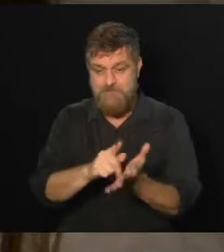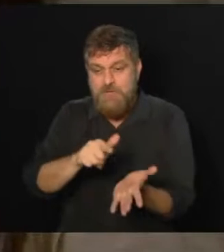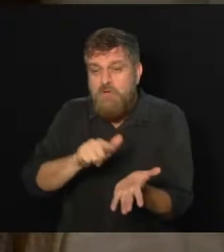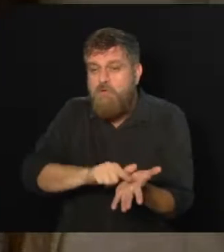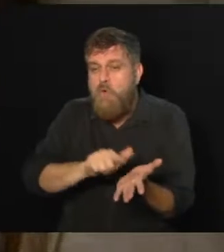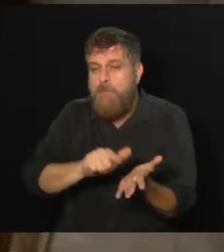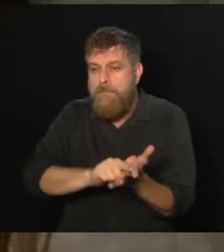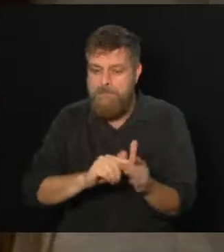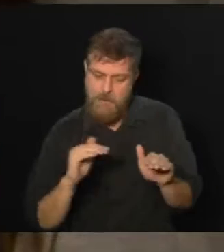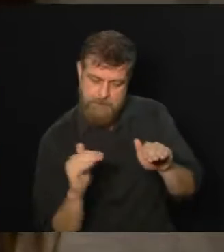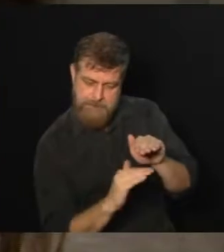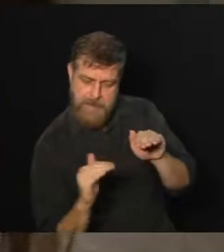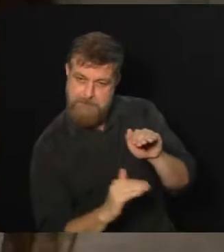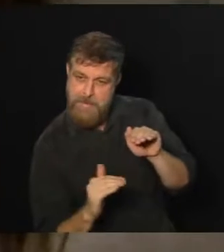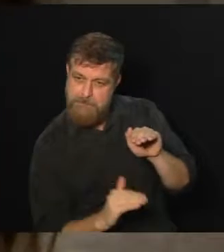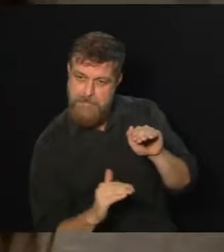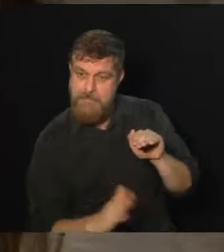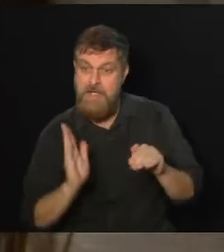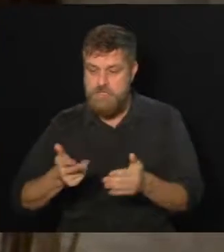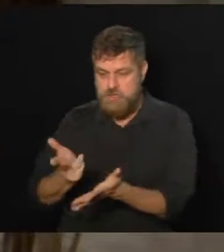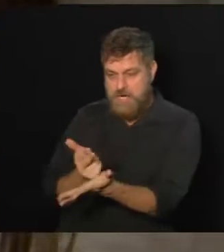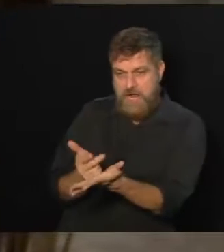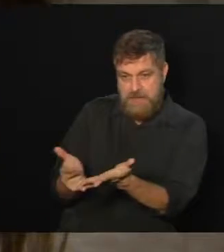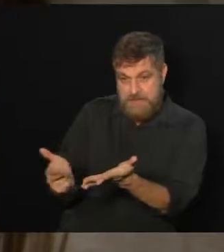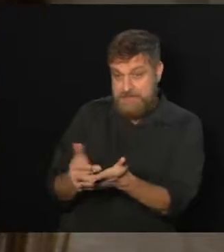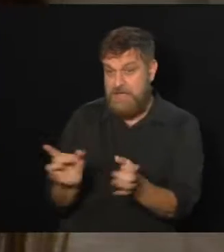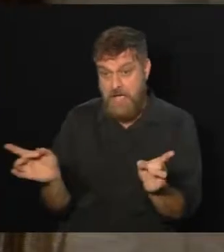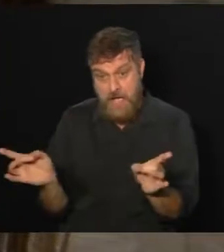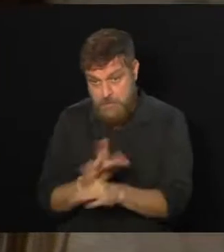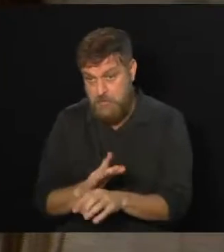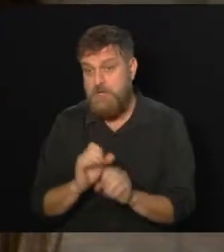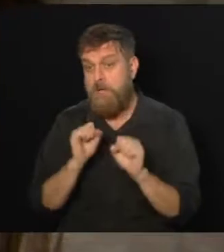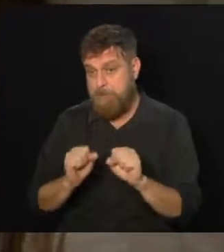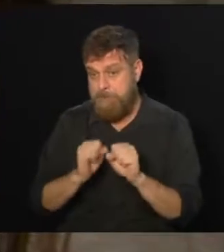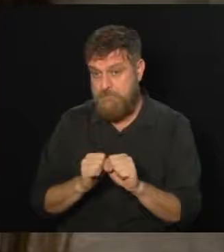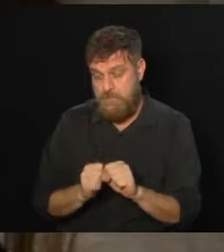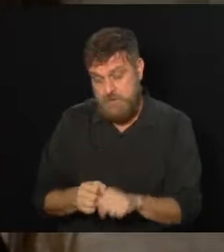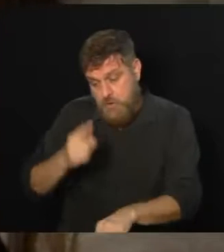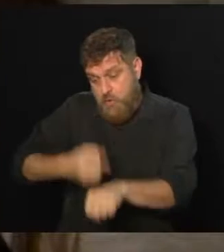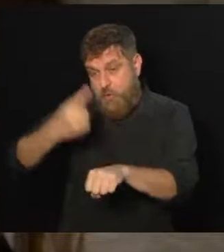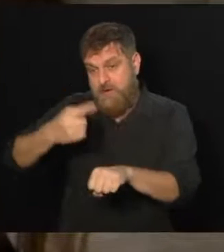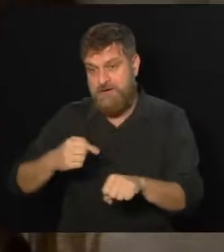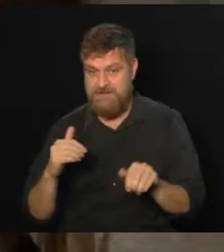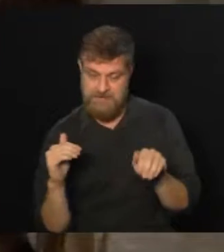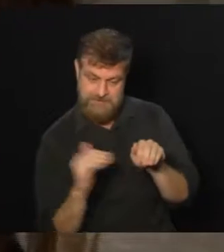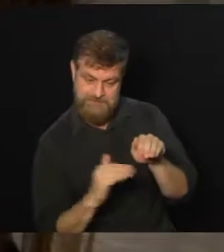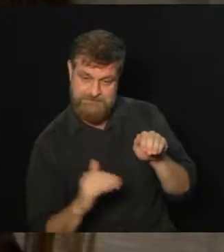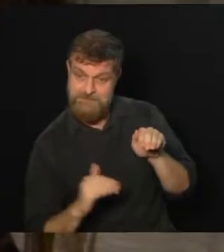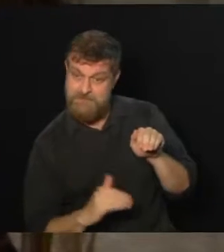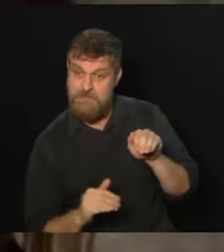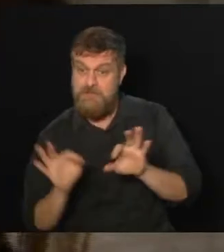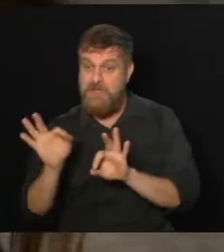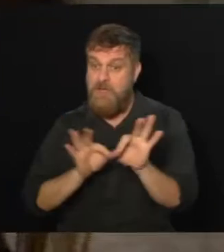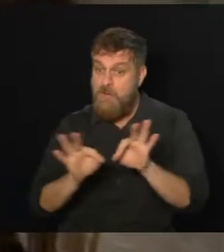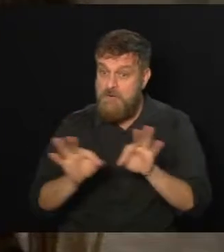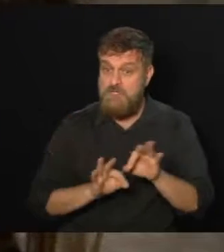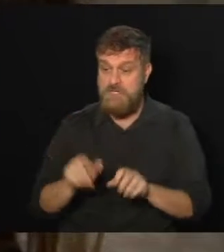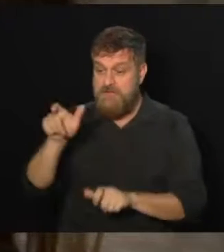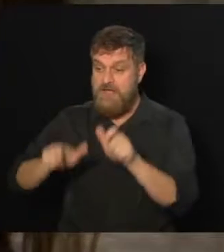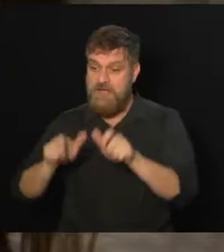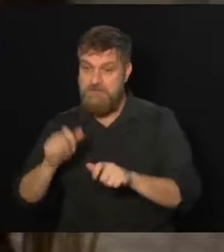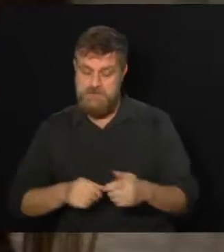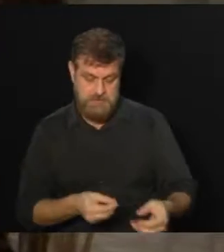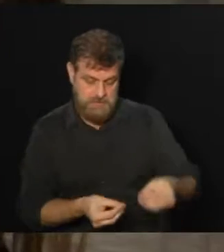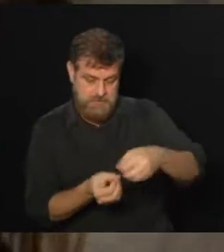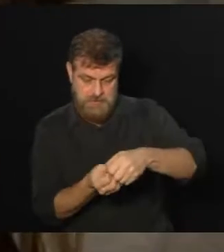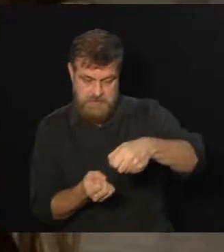colocar em prática, mas que foram desenhadas, que estão prontas para serem executadas. Então esses projetos também as pessoas vão poder acompanhar todos esses